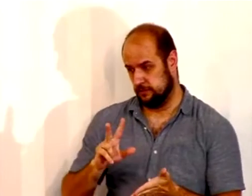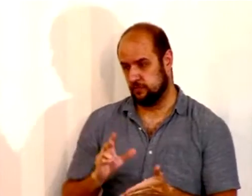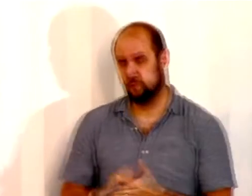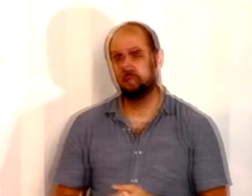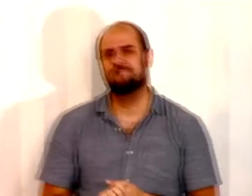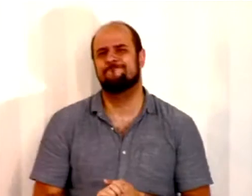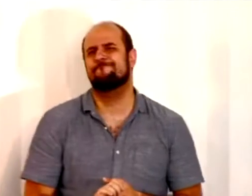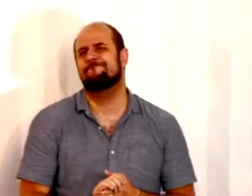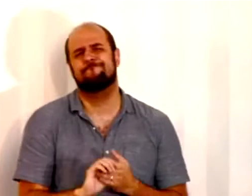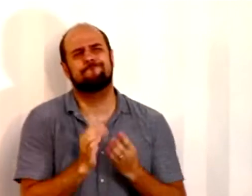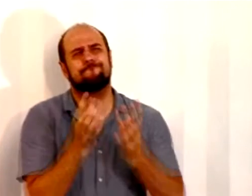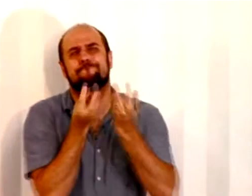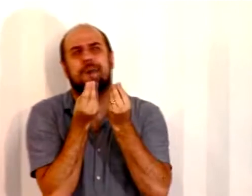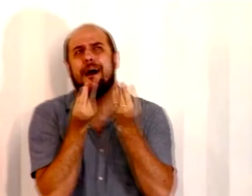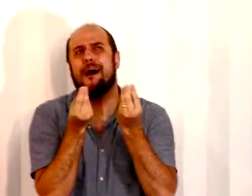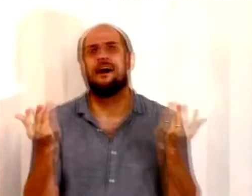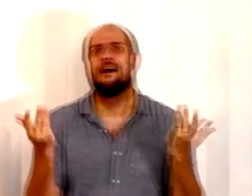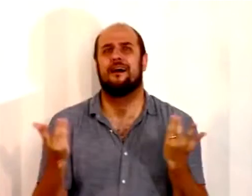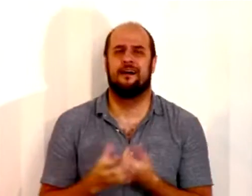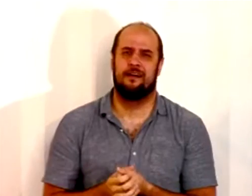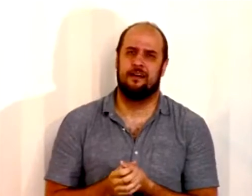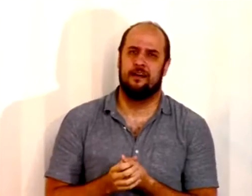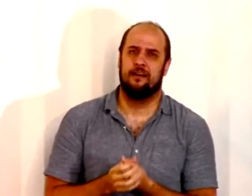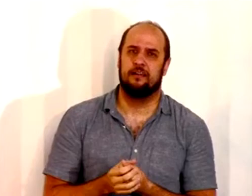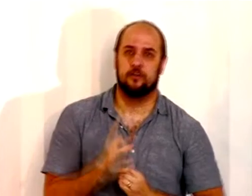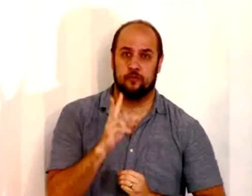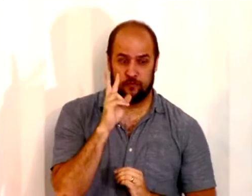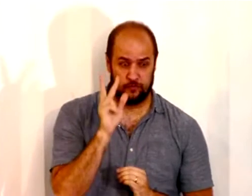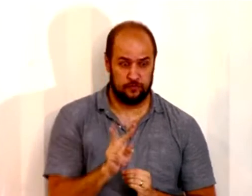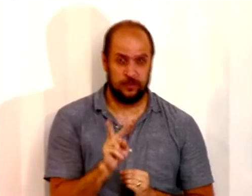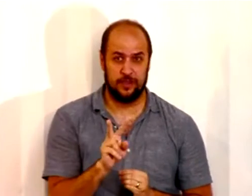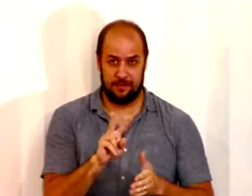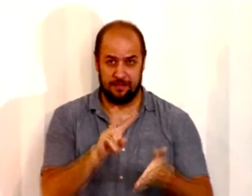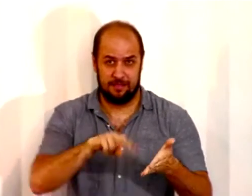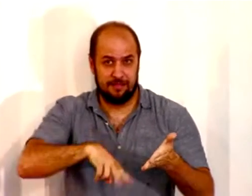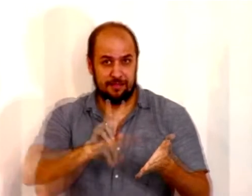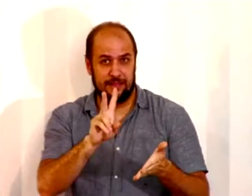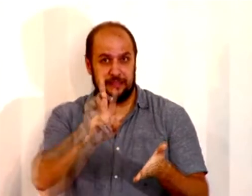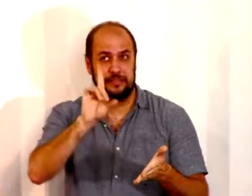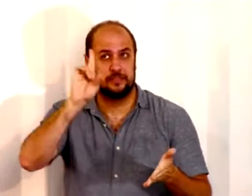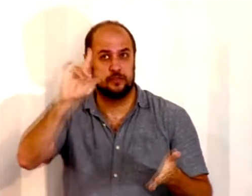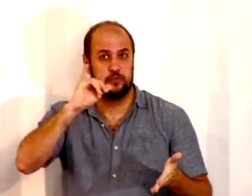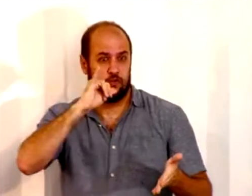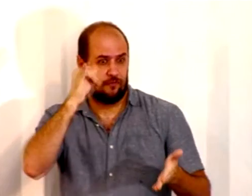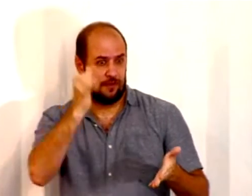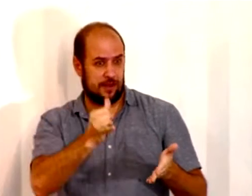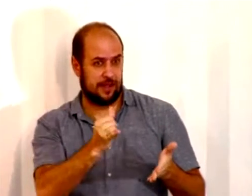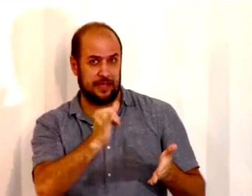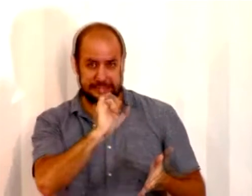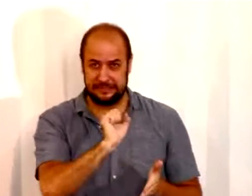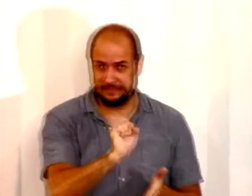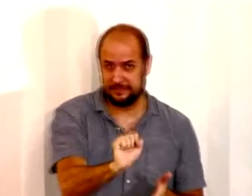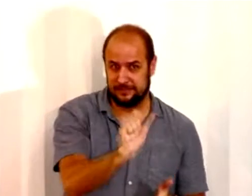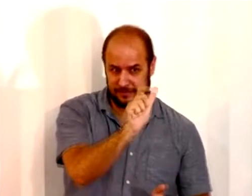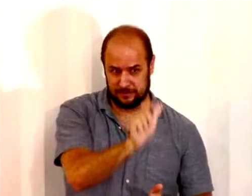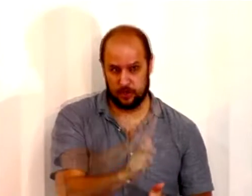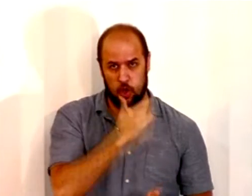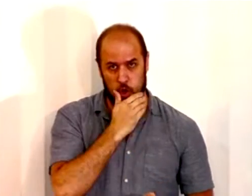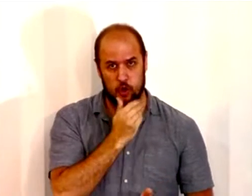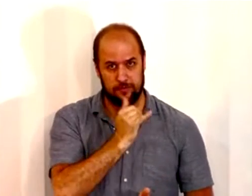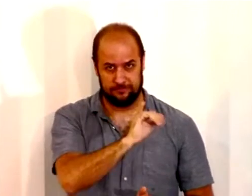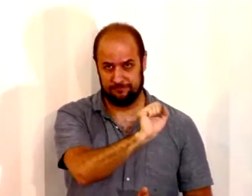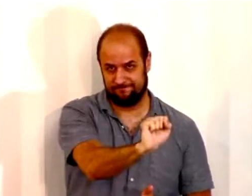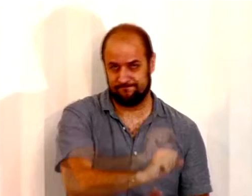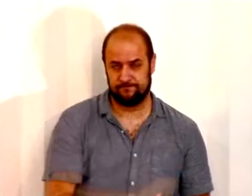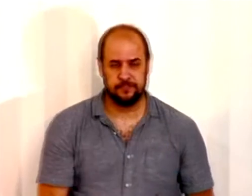muito preciosa. Nós vemos aqui Deus usando o profeta Isaías, que tinha recebido a visão, e ele